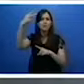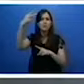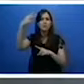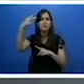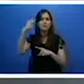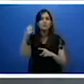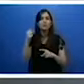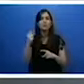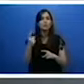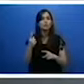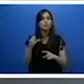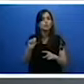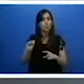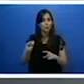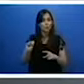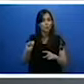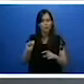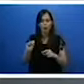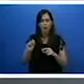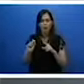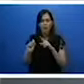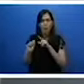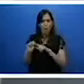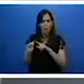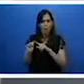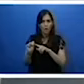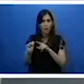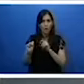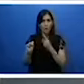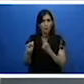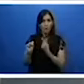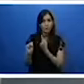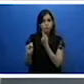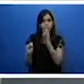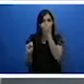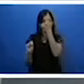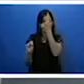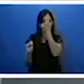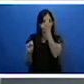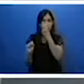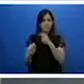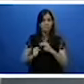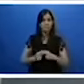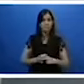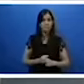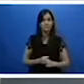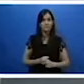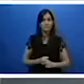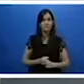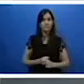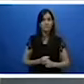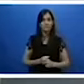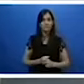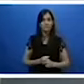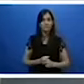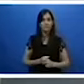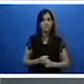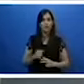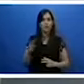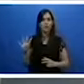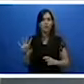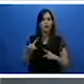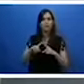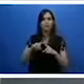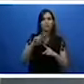2, 17, 18. Mesmo esquema. 1 aqui, 8 aqui.